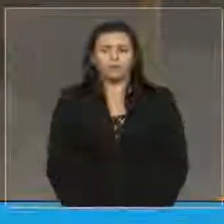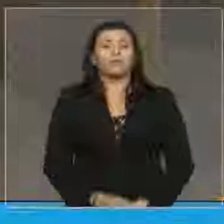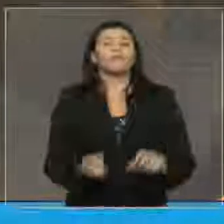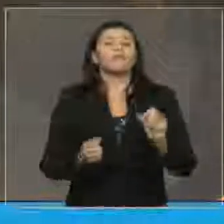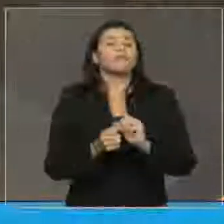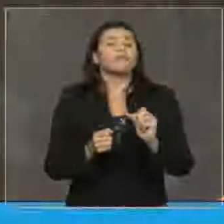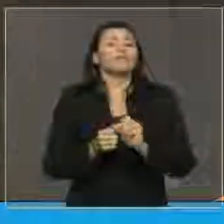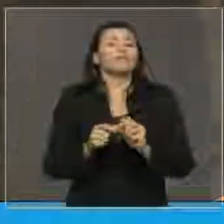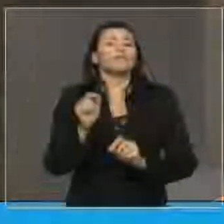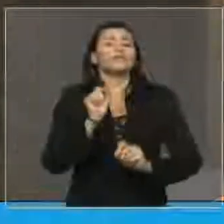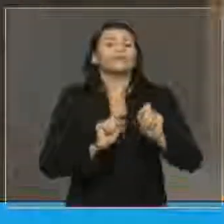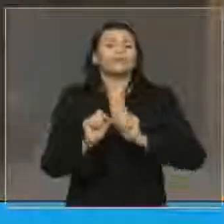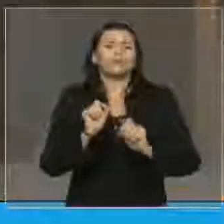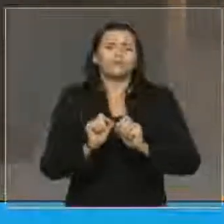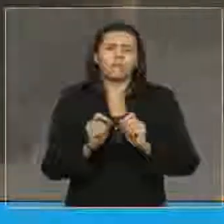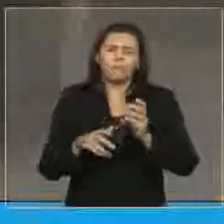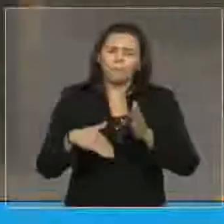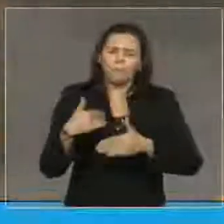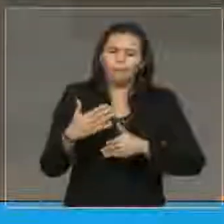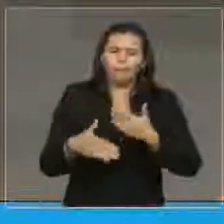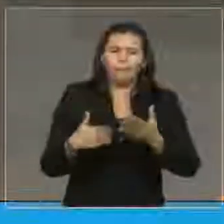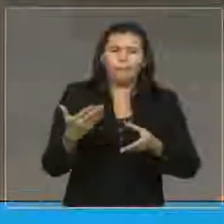faz um processo que é